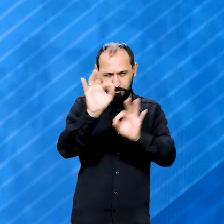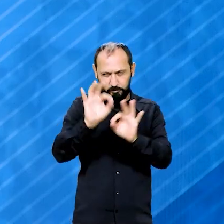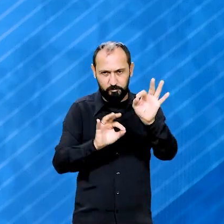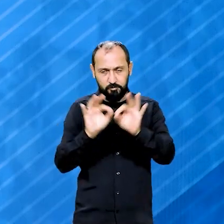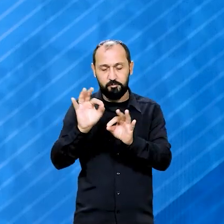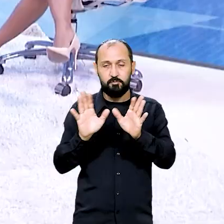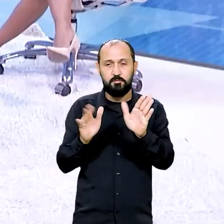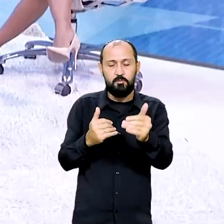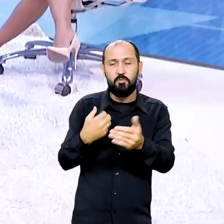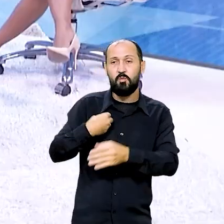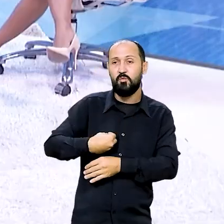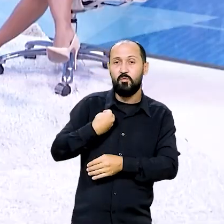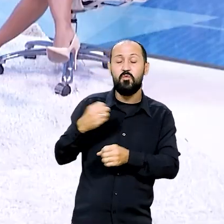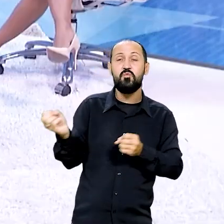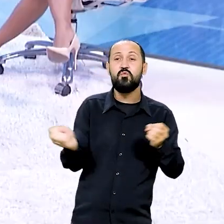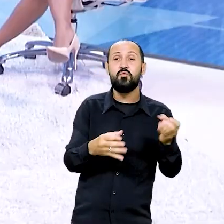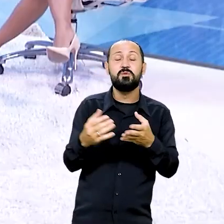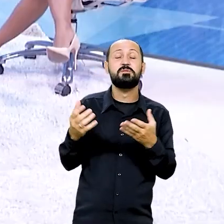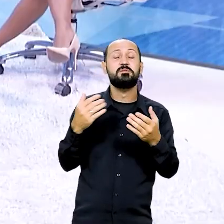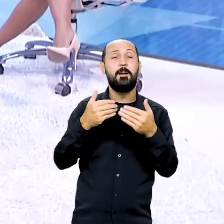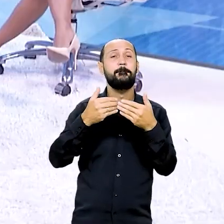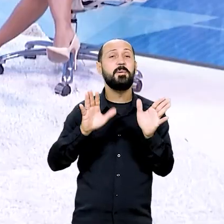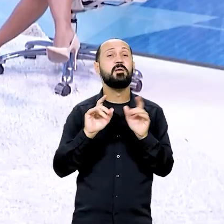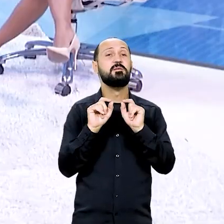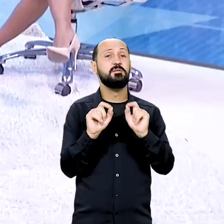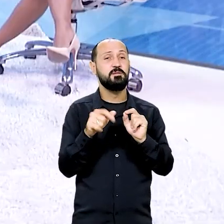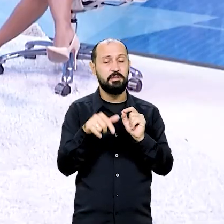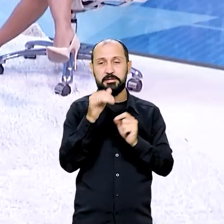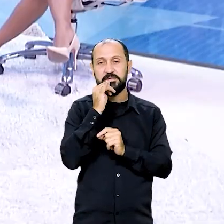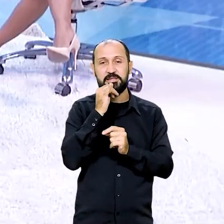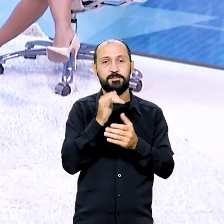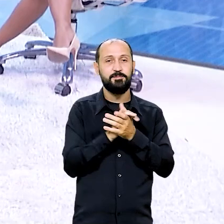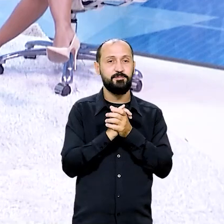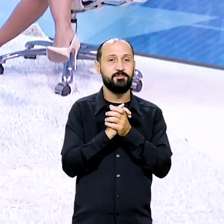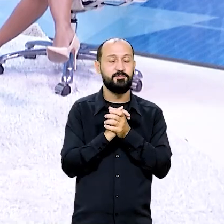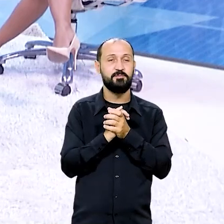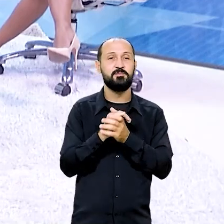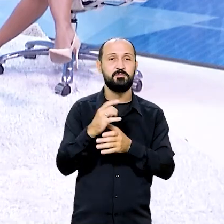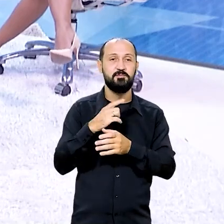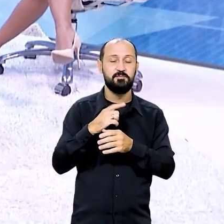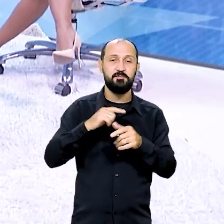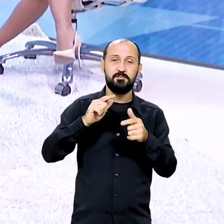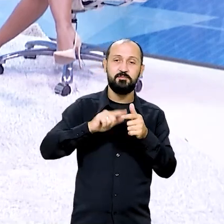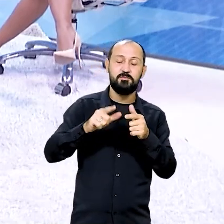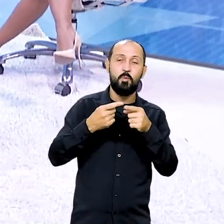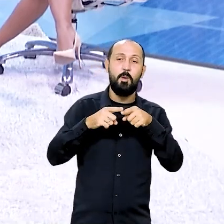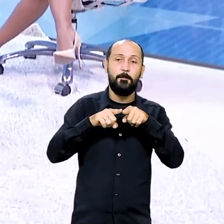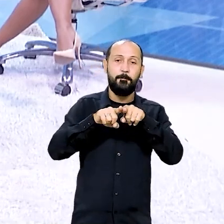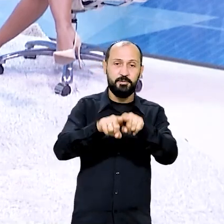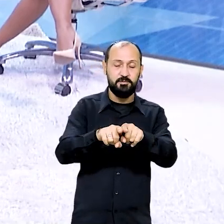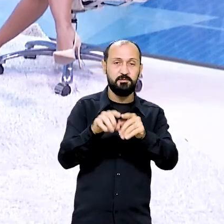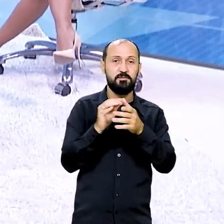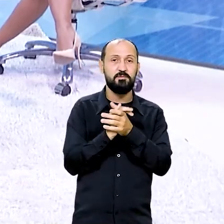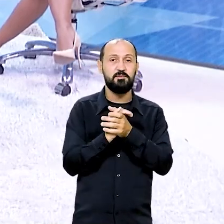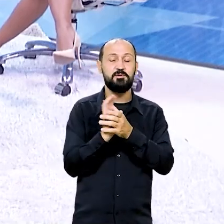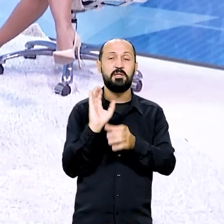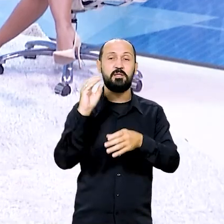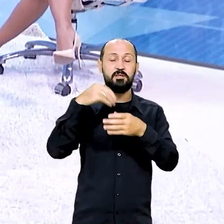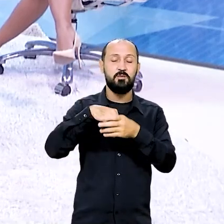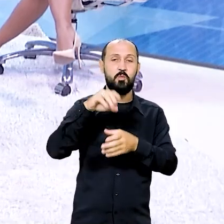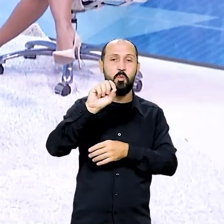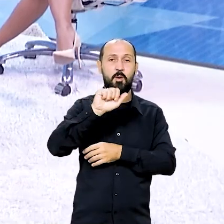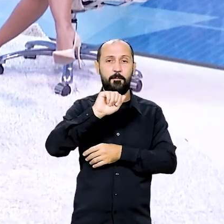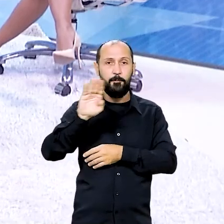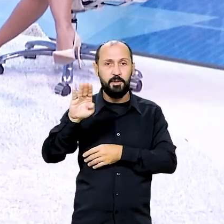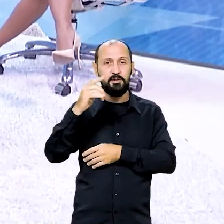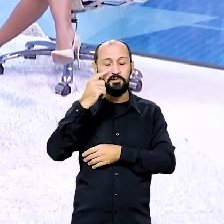vai construindo, porque o laboratório vivo ele faz inovação aberta, e nada mais é o que é o seguinte, você pega a solução de um parceiro